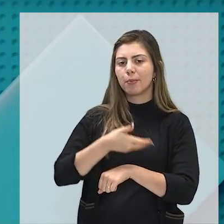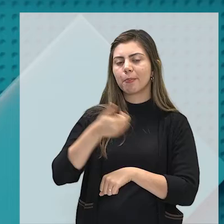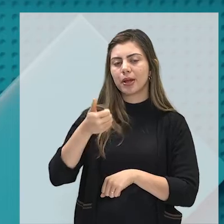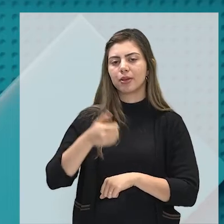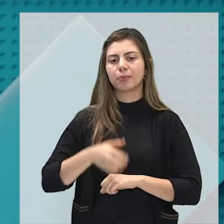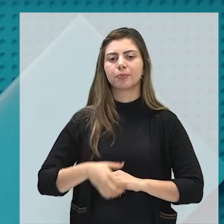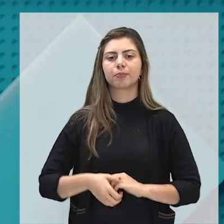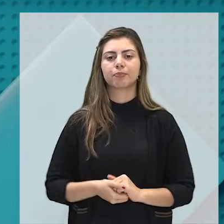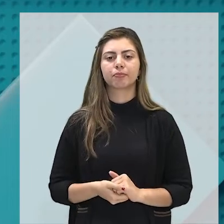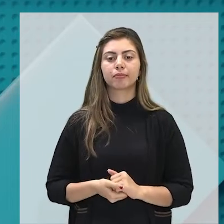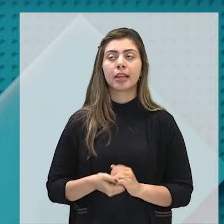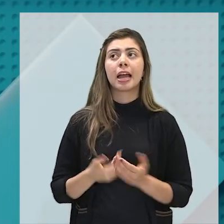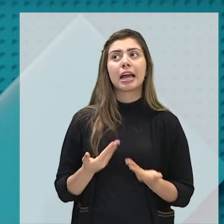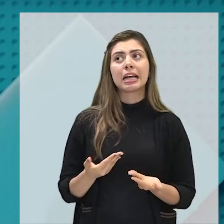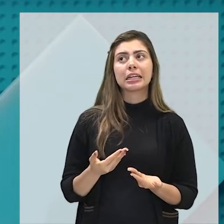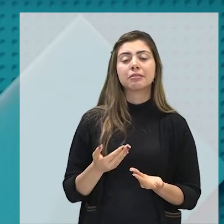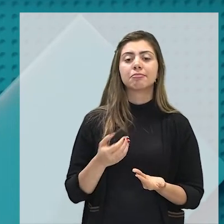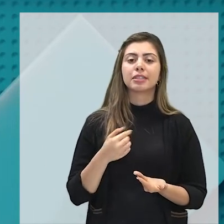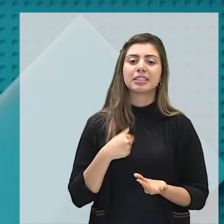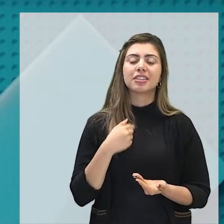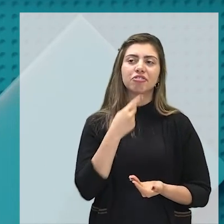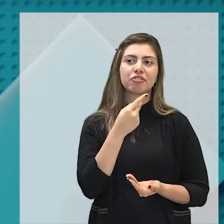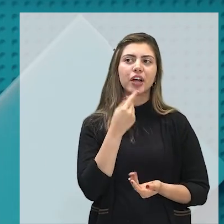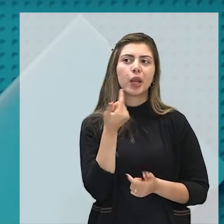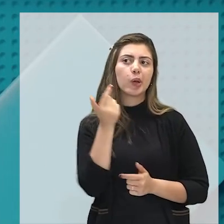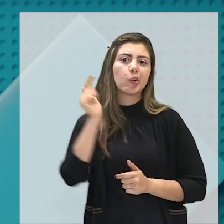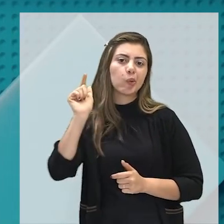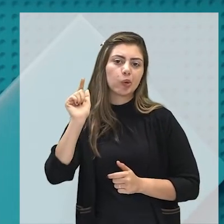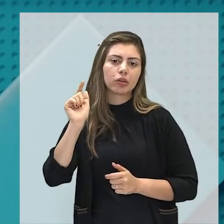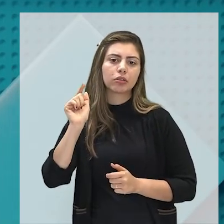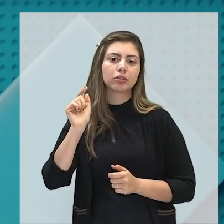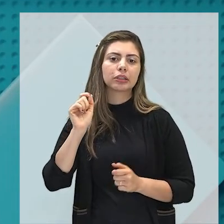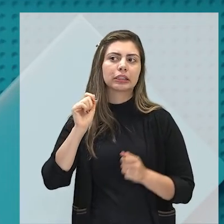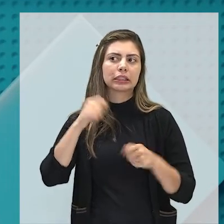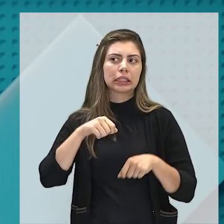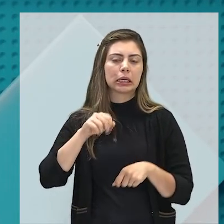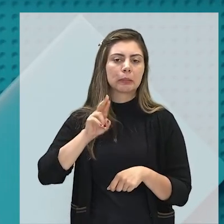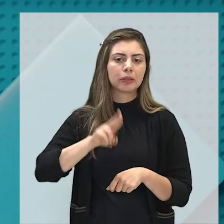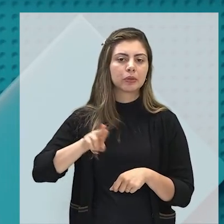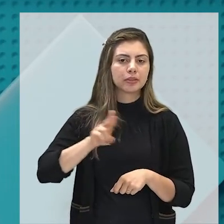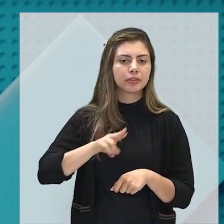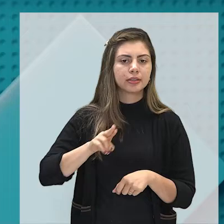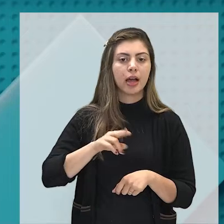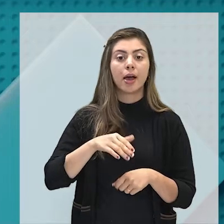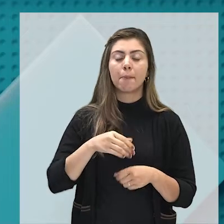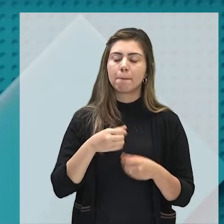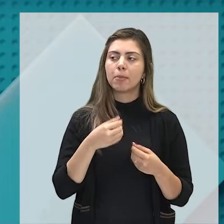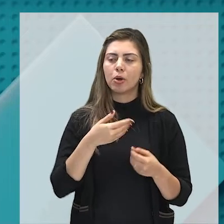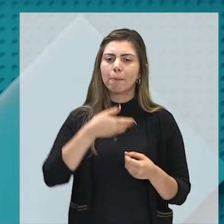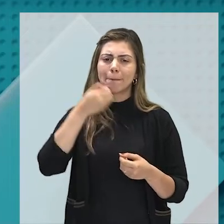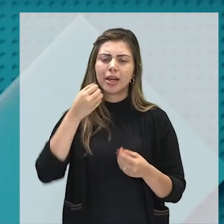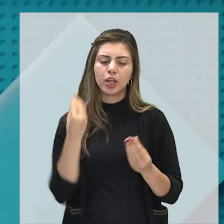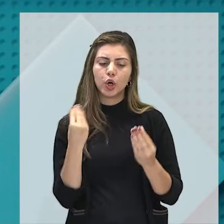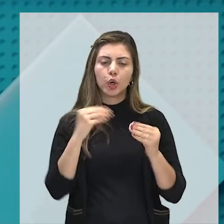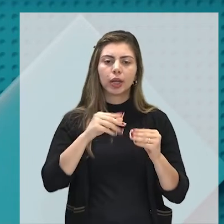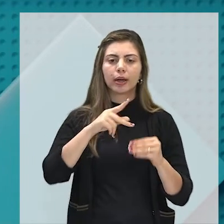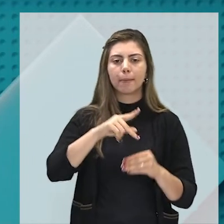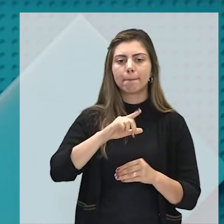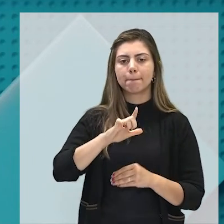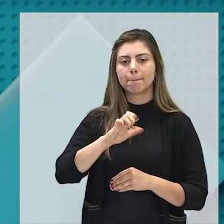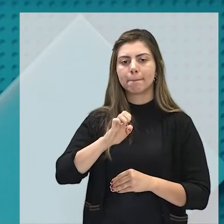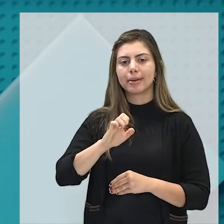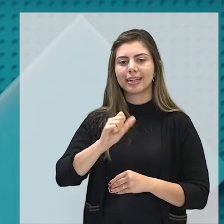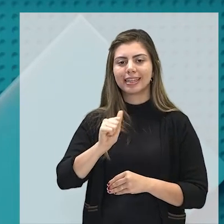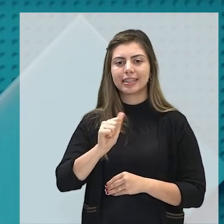mesmo. Ah, mas eu falei uma gíria, uma expressão, utiliza ali o please, se couber essa palavra, porque aí ela vai quebrar